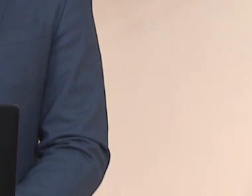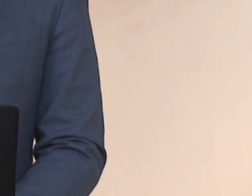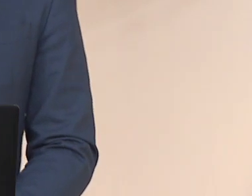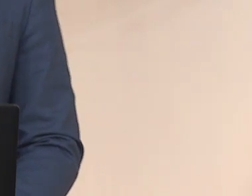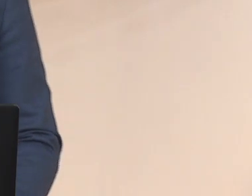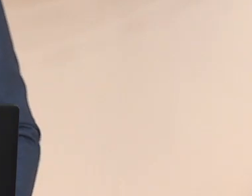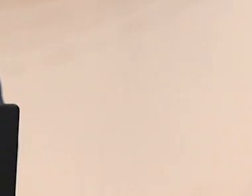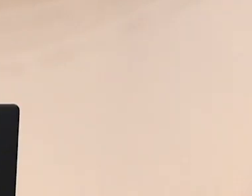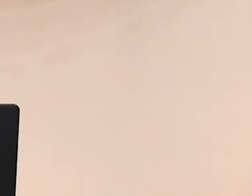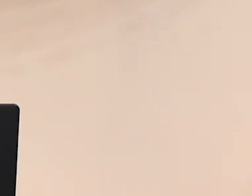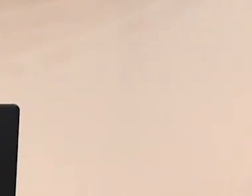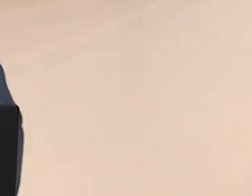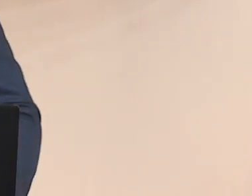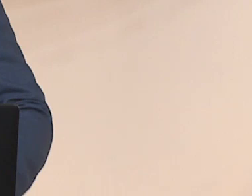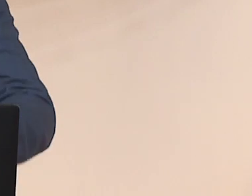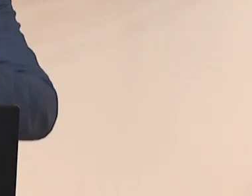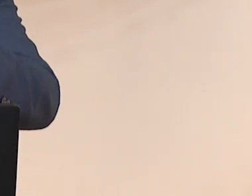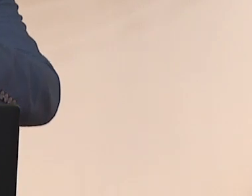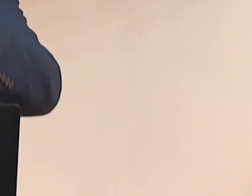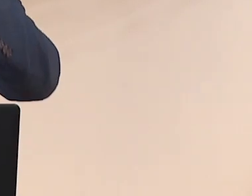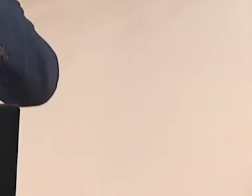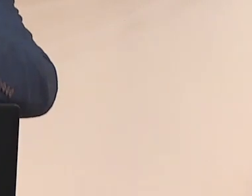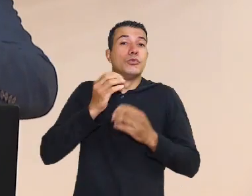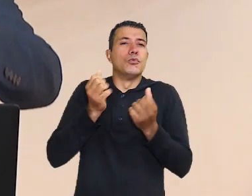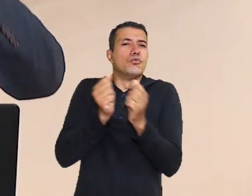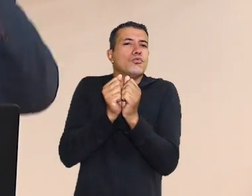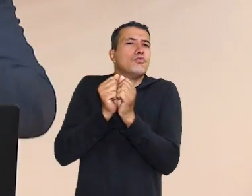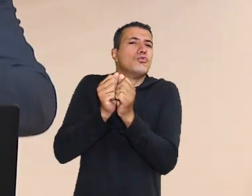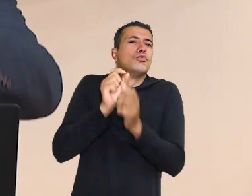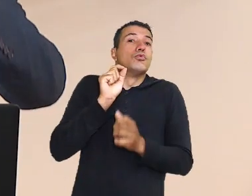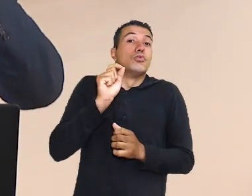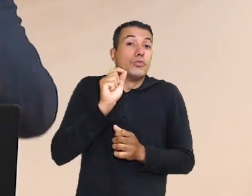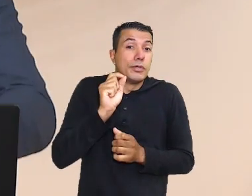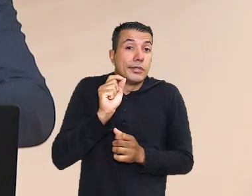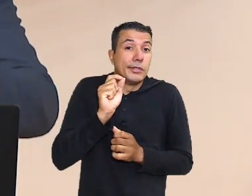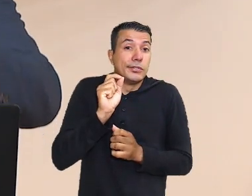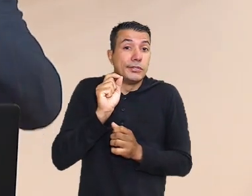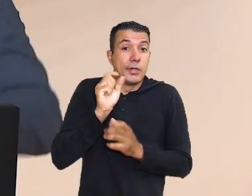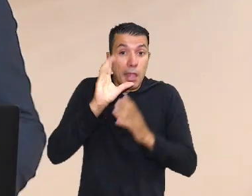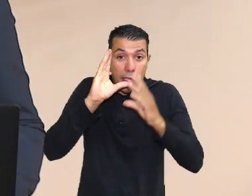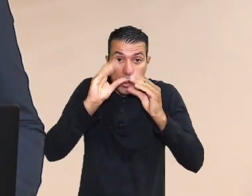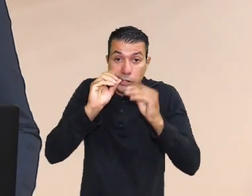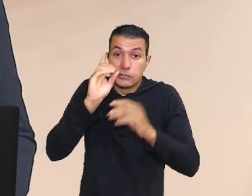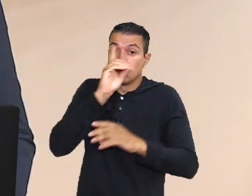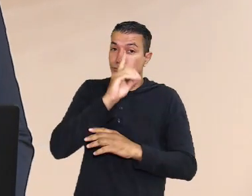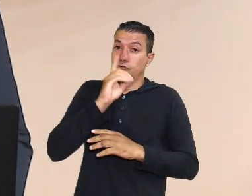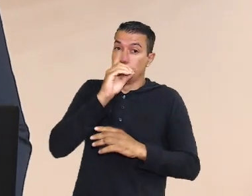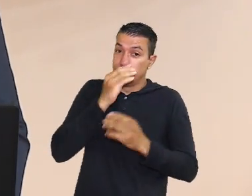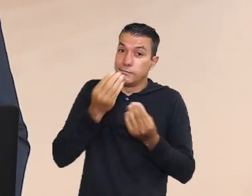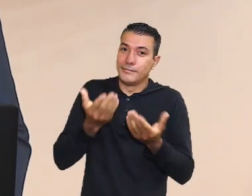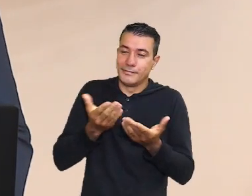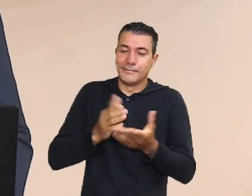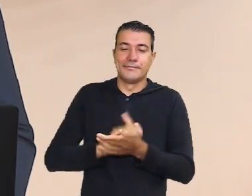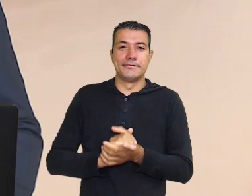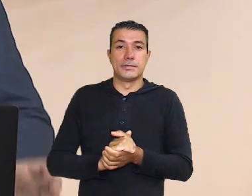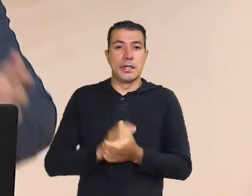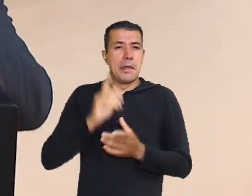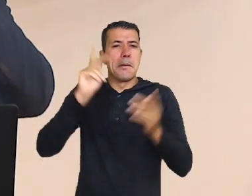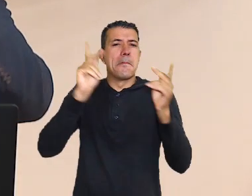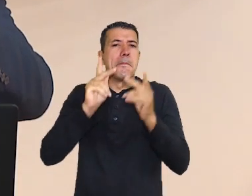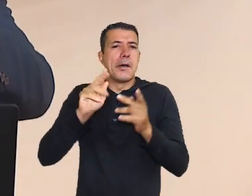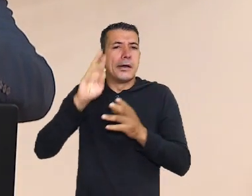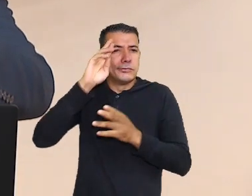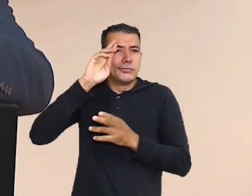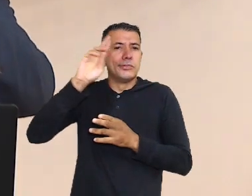Olá, uma boa noite para você. Que bom é nós estarmos juntos mais uma noite de domingo, não é verdade? Que a paz de